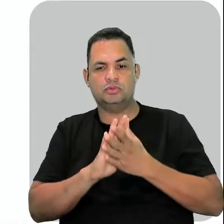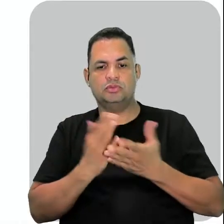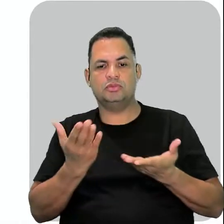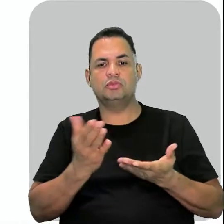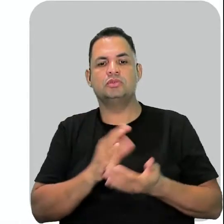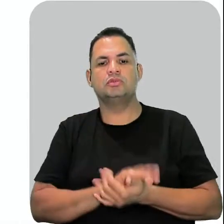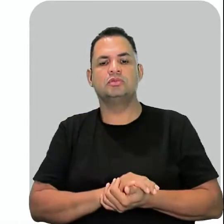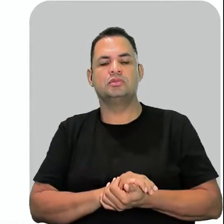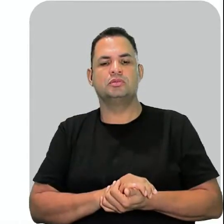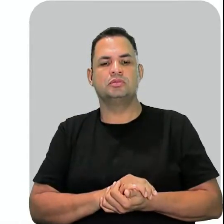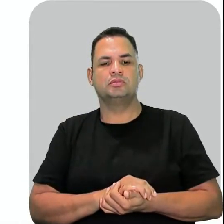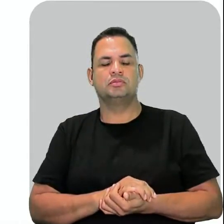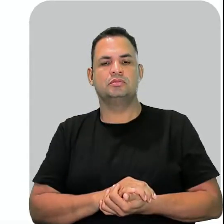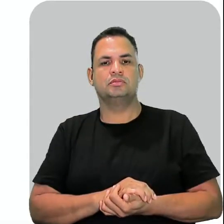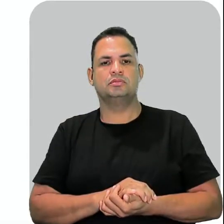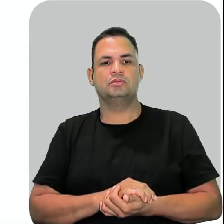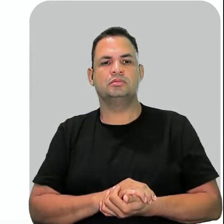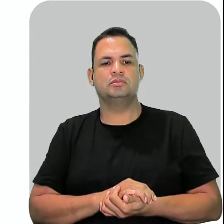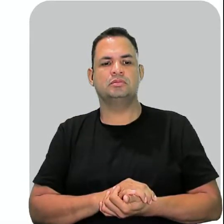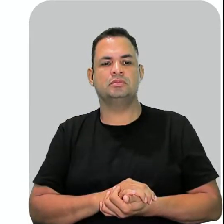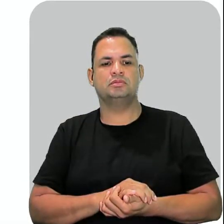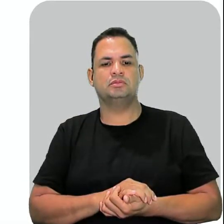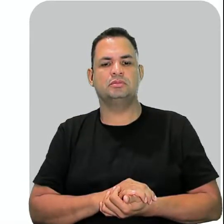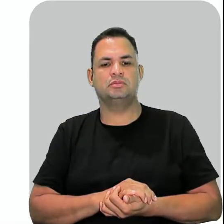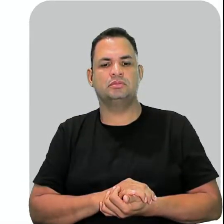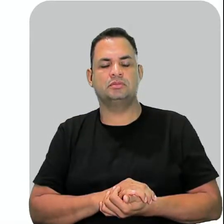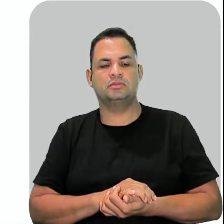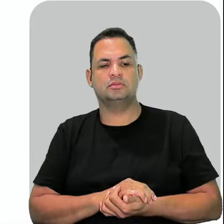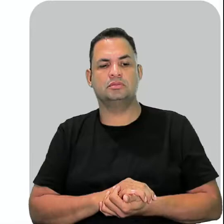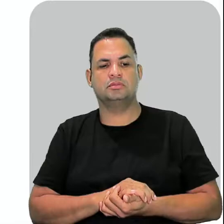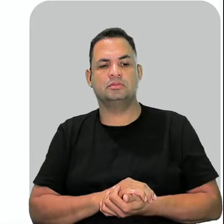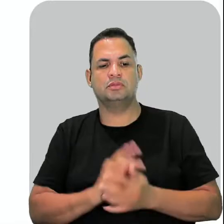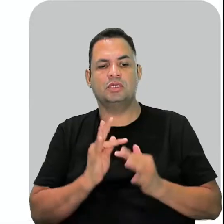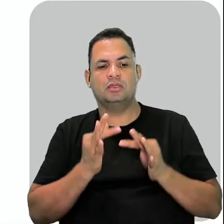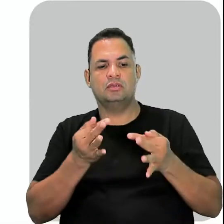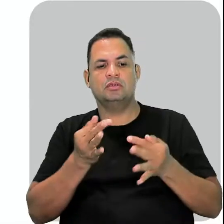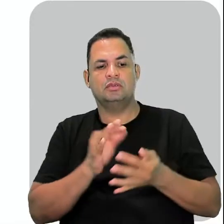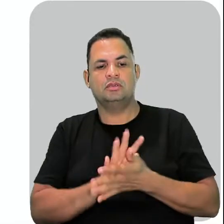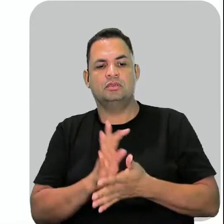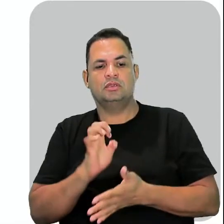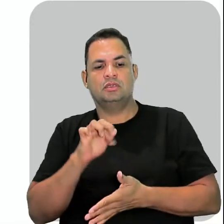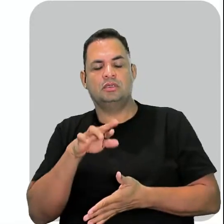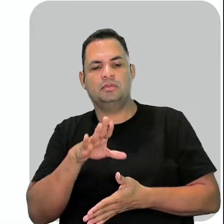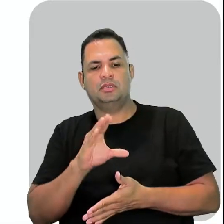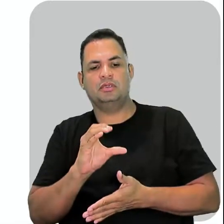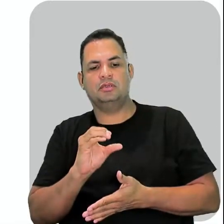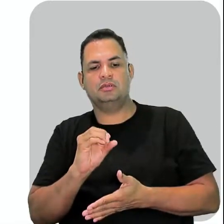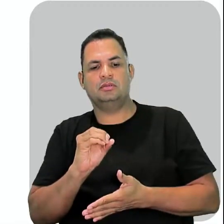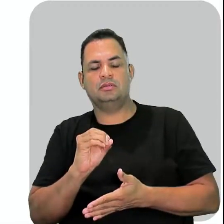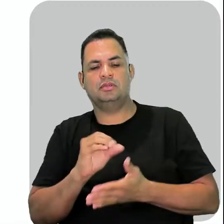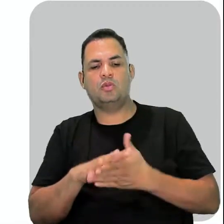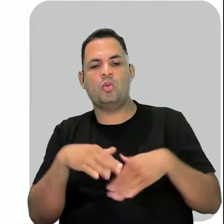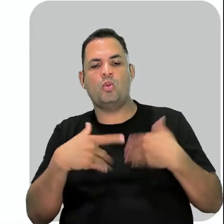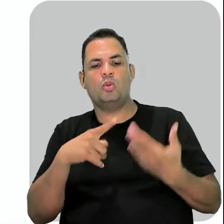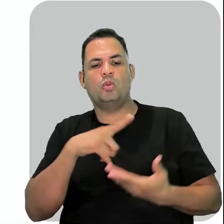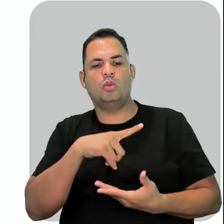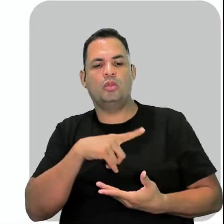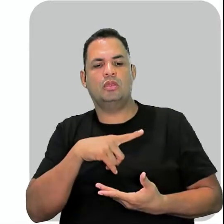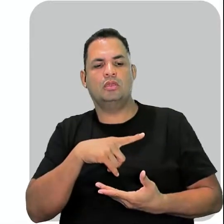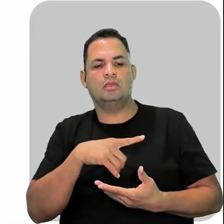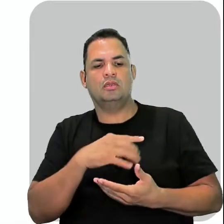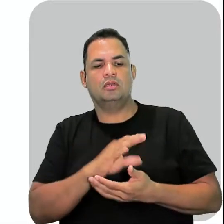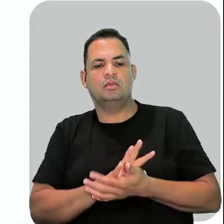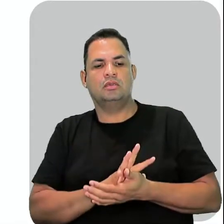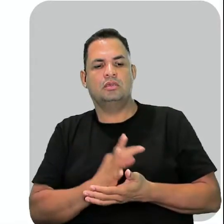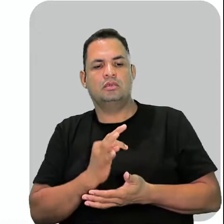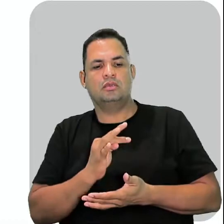gente chama de pentâmero. E o último, gente, eu prometo que é o último, quando a gente tiver